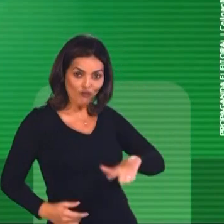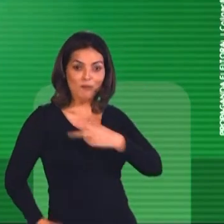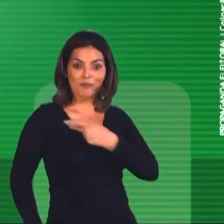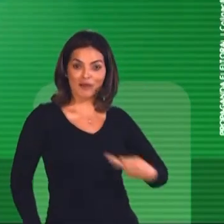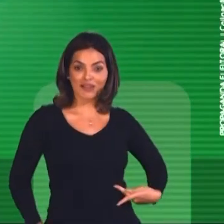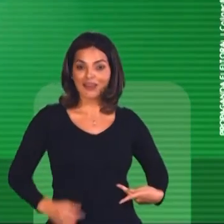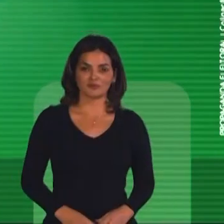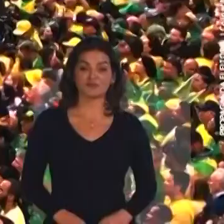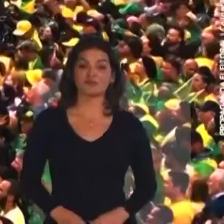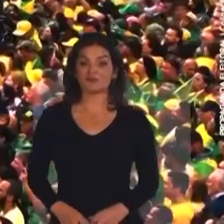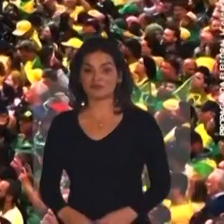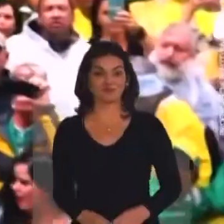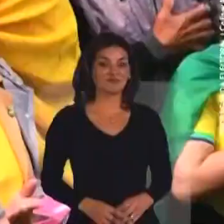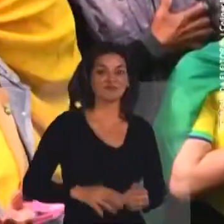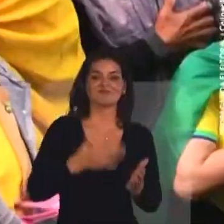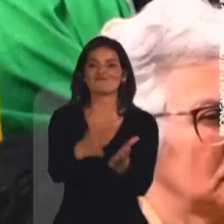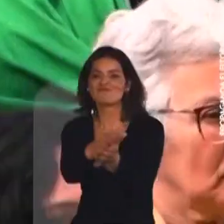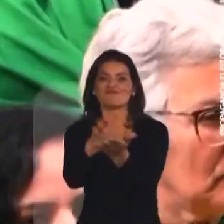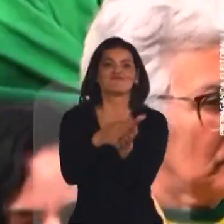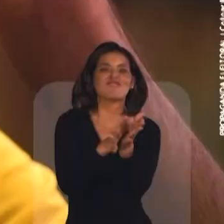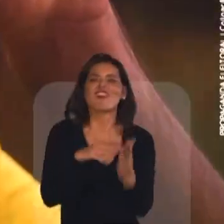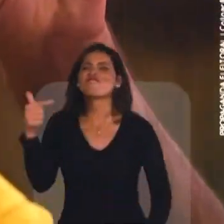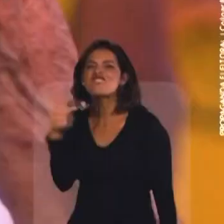campeão e todo mundo feliz